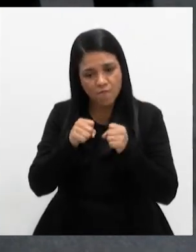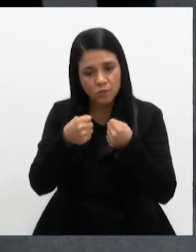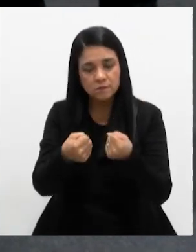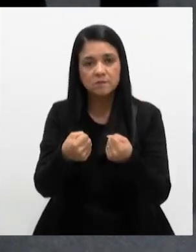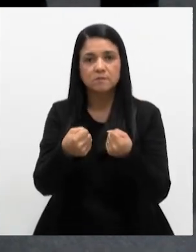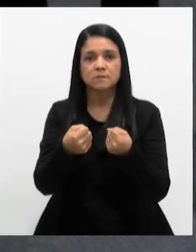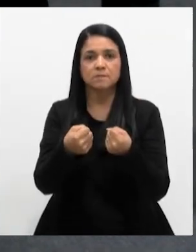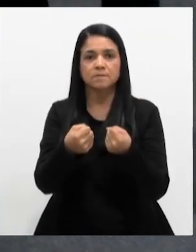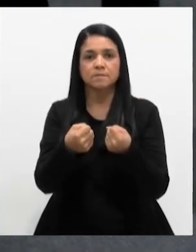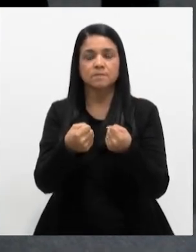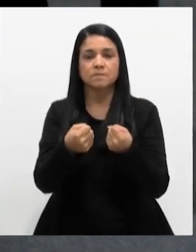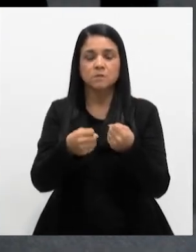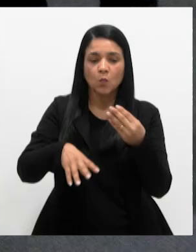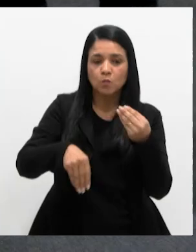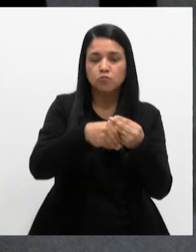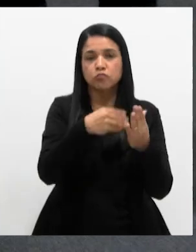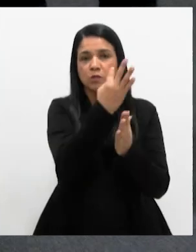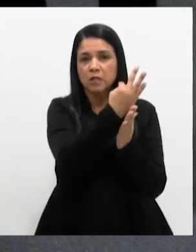o escopo